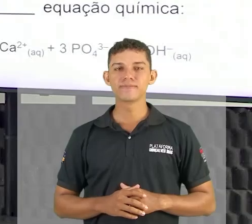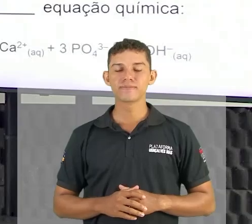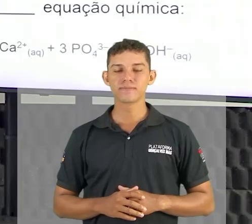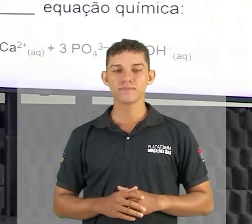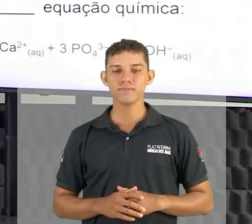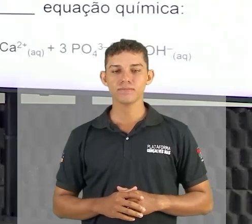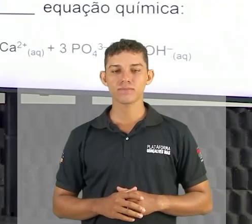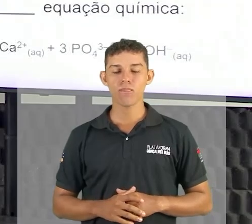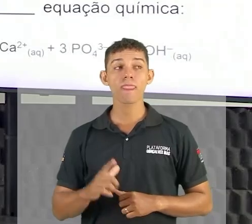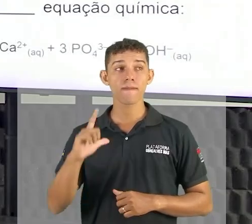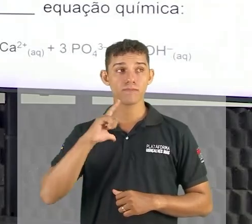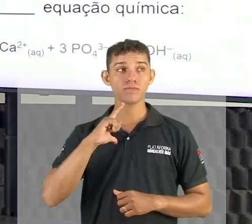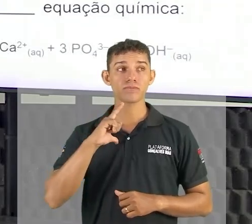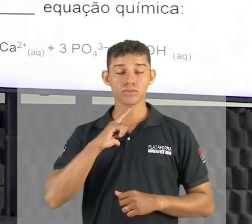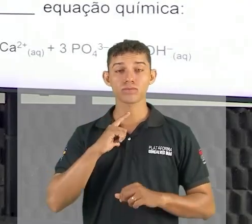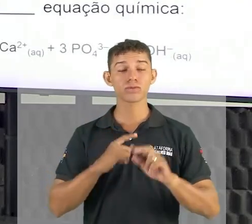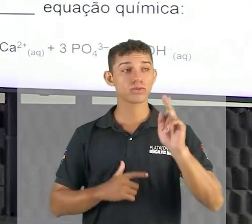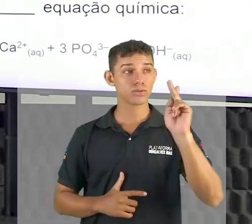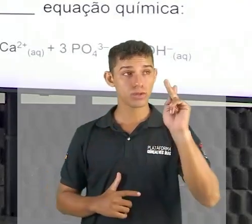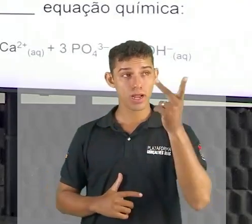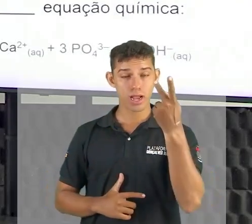eu tenho muito H+.